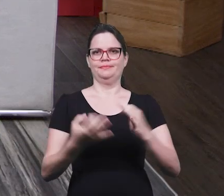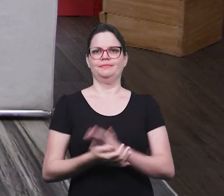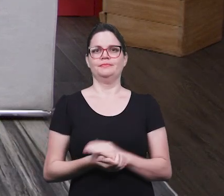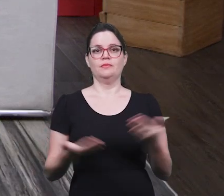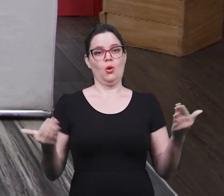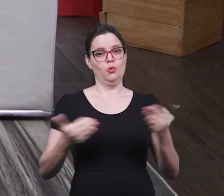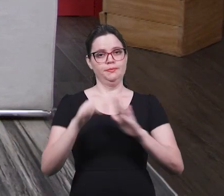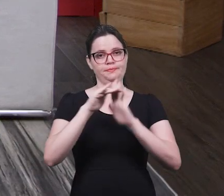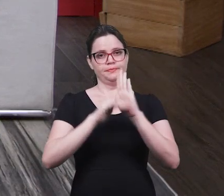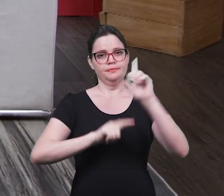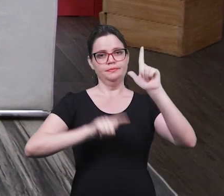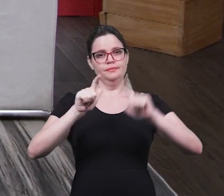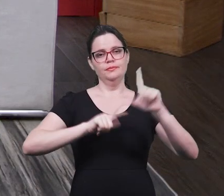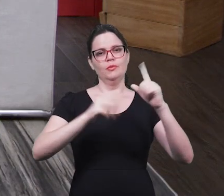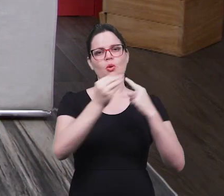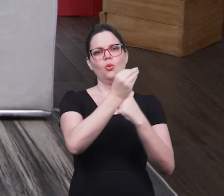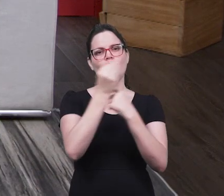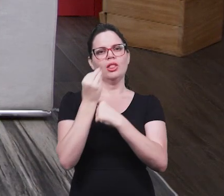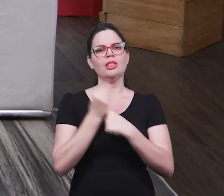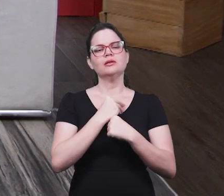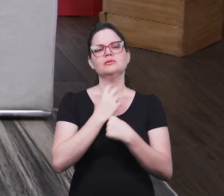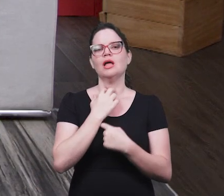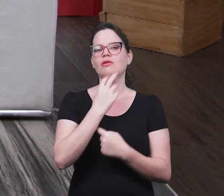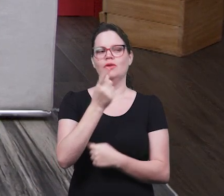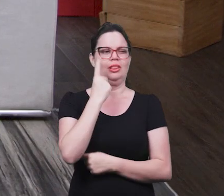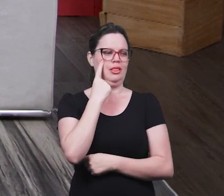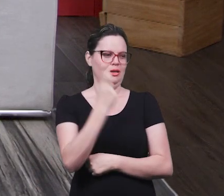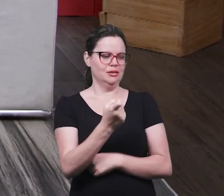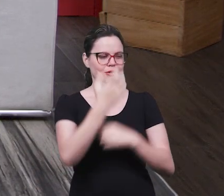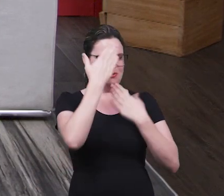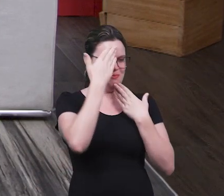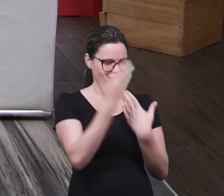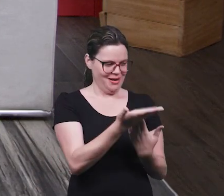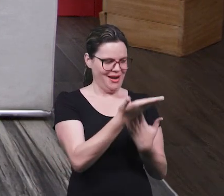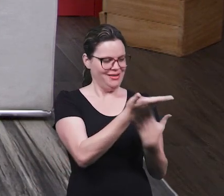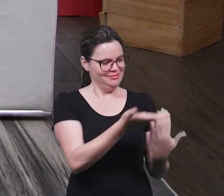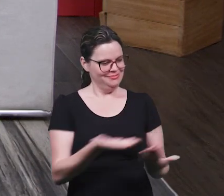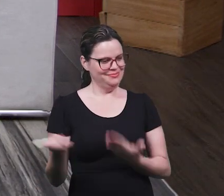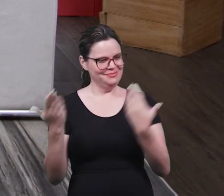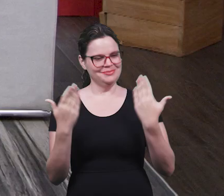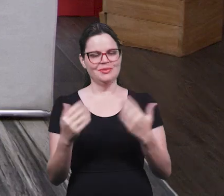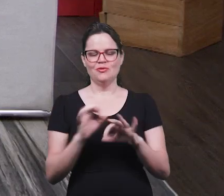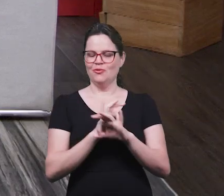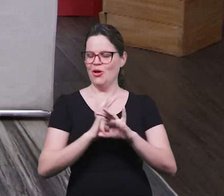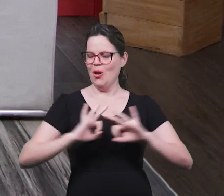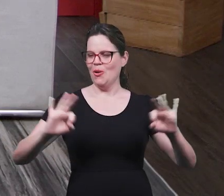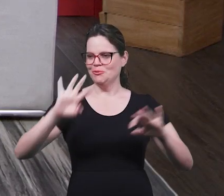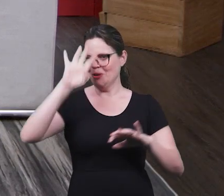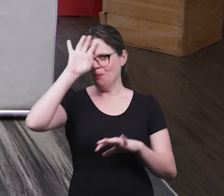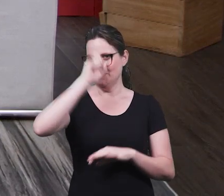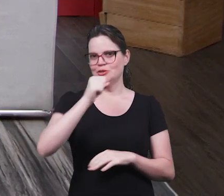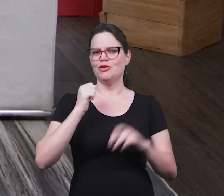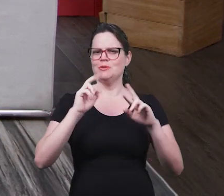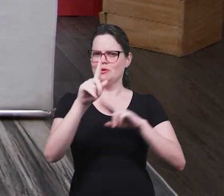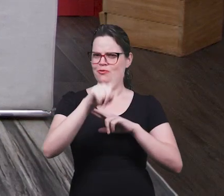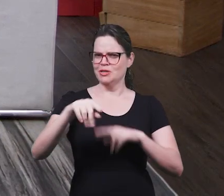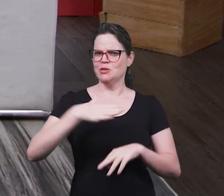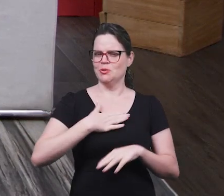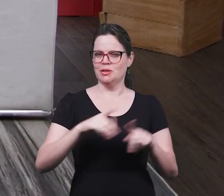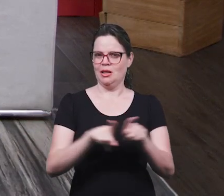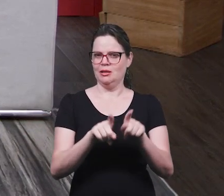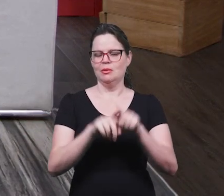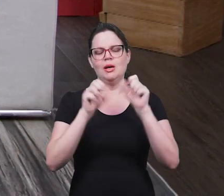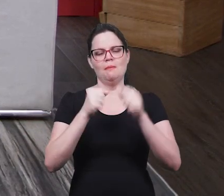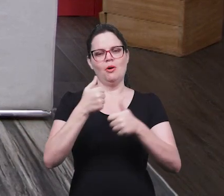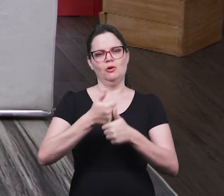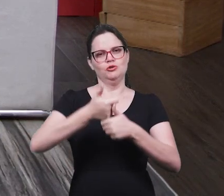gente. Programa de hoje sobre cuidados com a voz, muito interessante. Obrigada, Cláudia. Foi bem enriquecedor, eu espero que vocês tenham